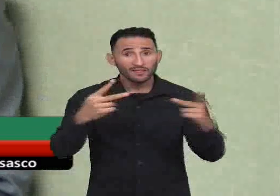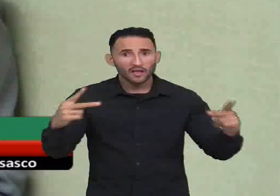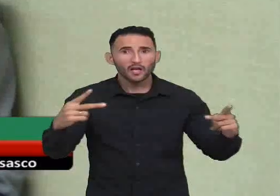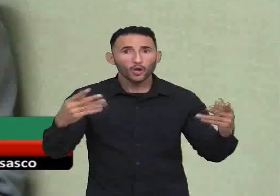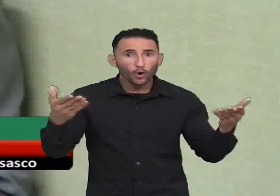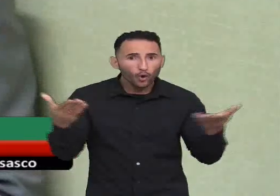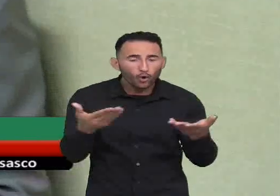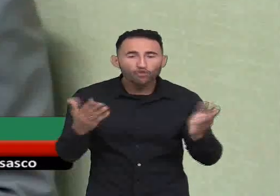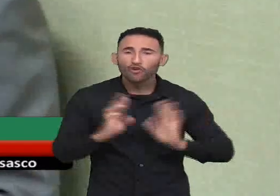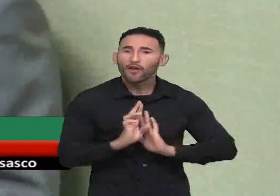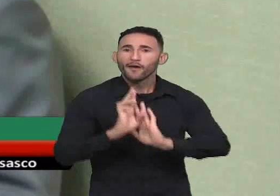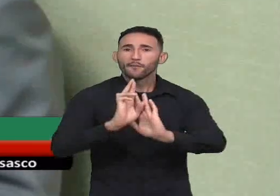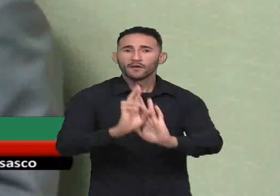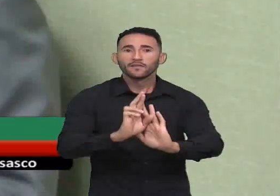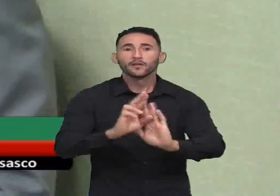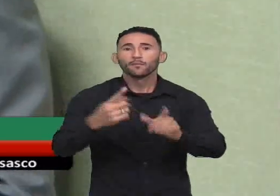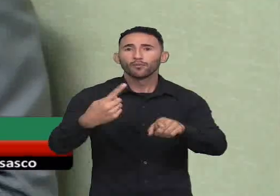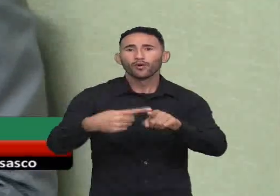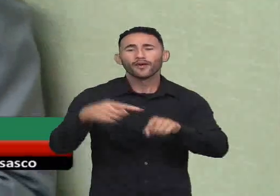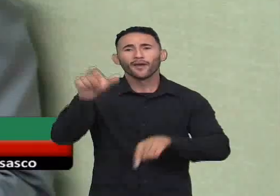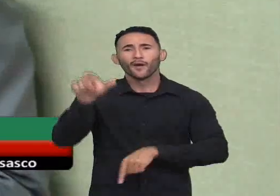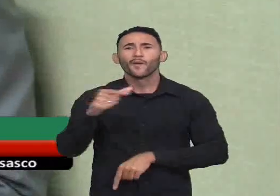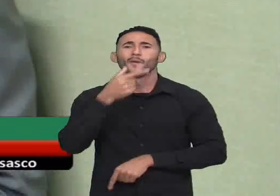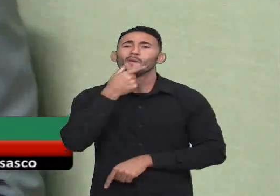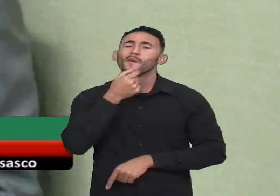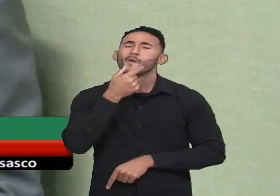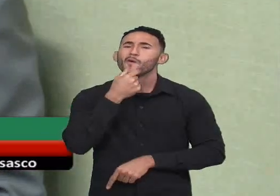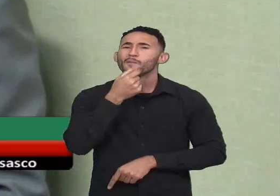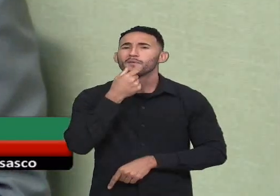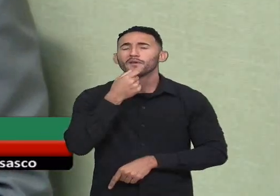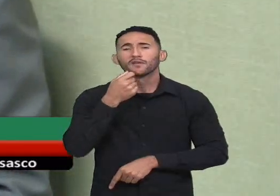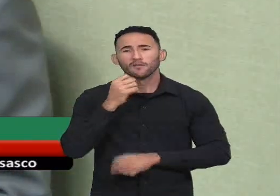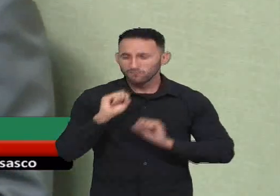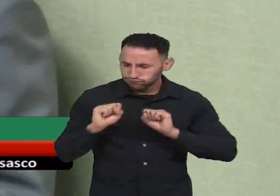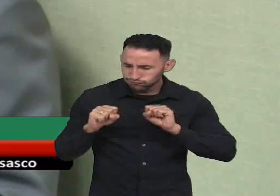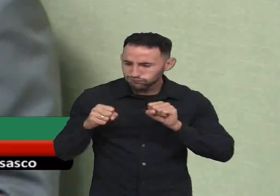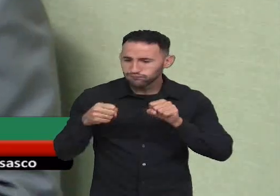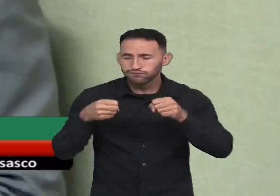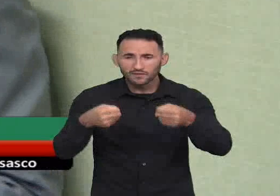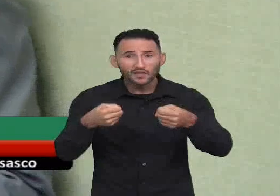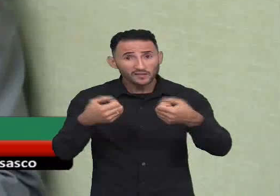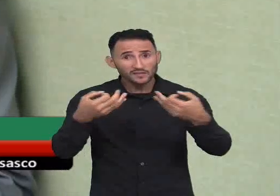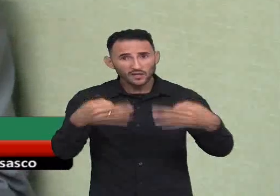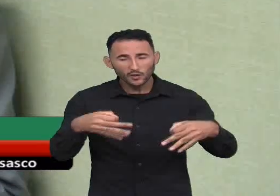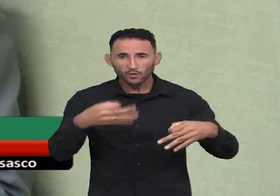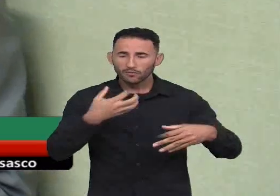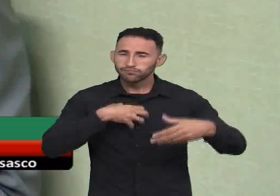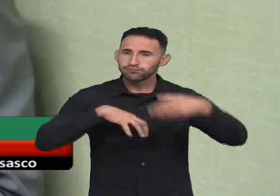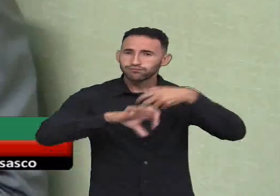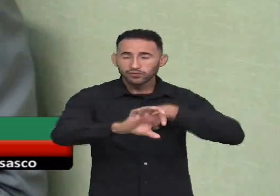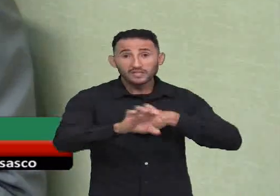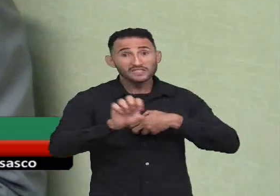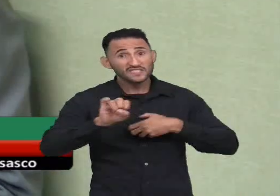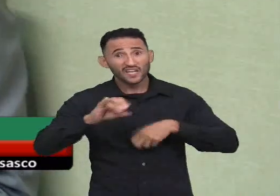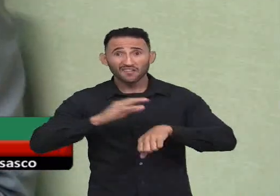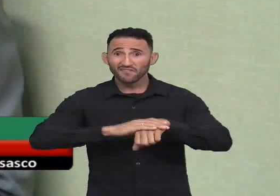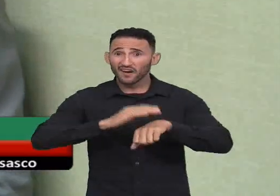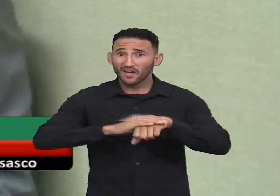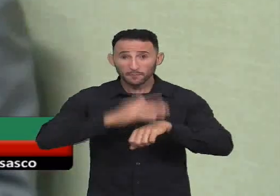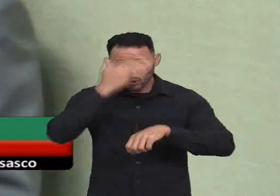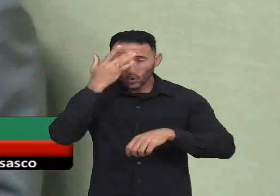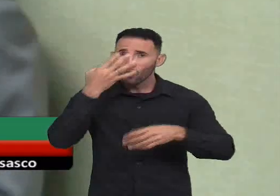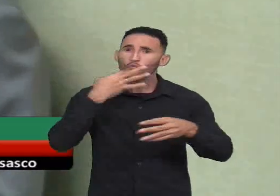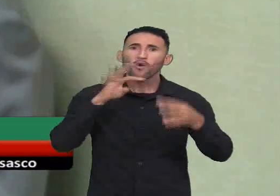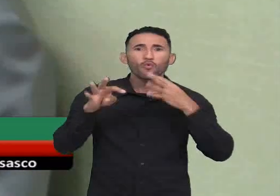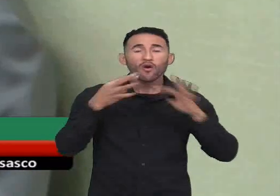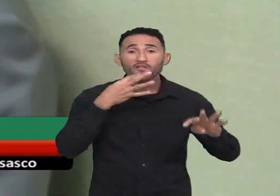bem representada, porque é um homem que realmente se dedica ao próximo, e eu tenho certeza, se ele faz isso para aqueles que ele não conhece, para a